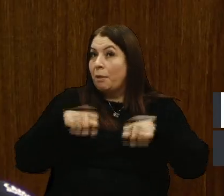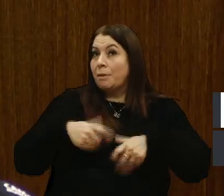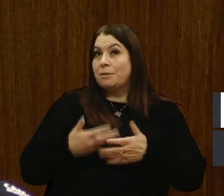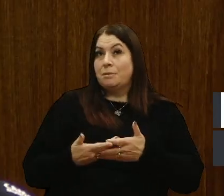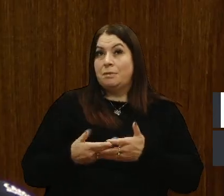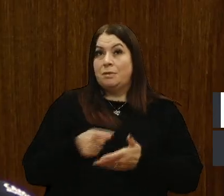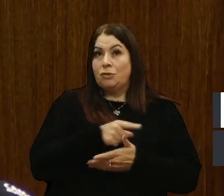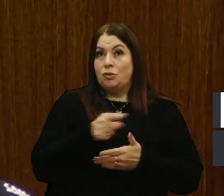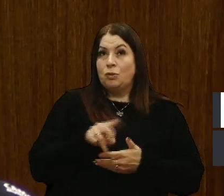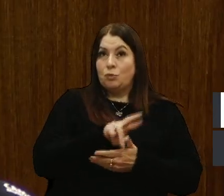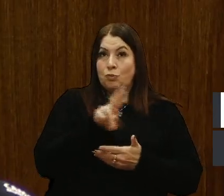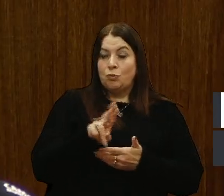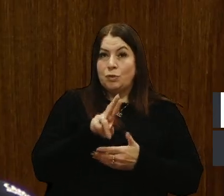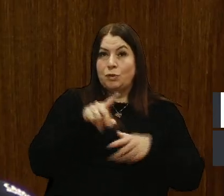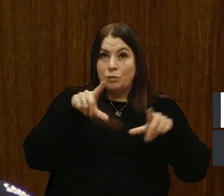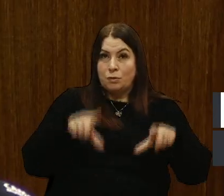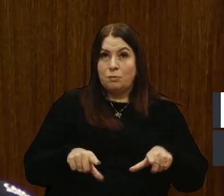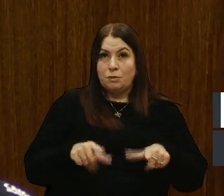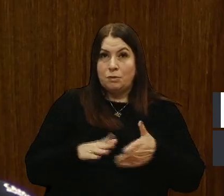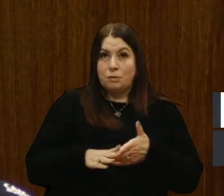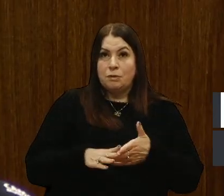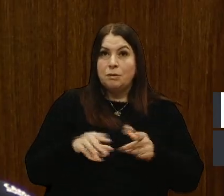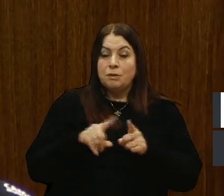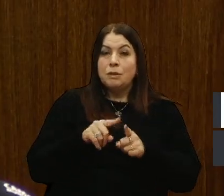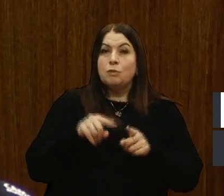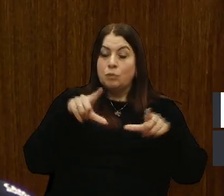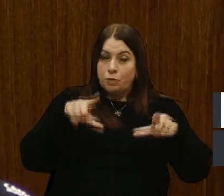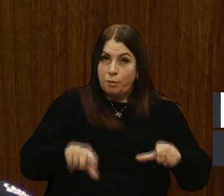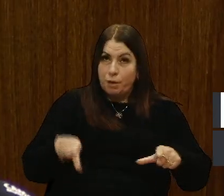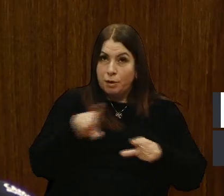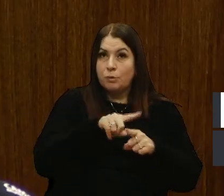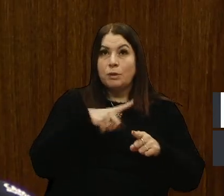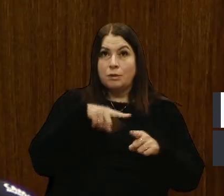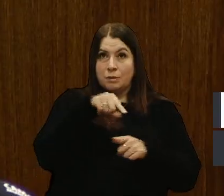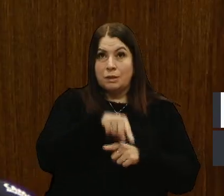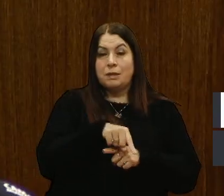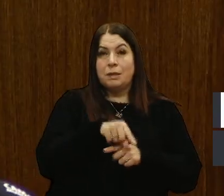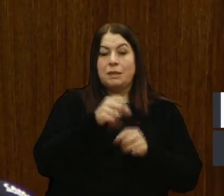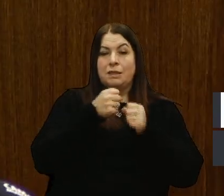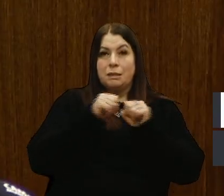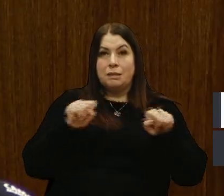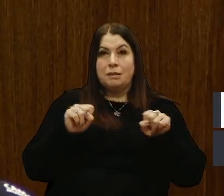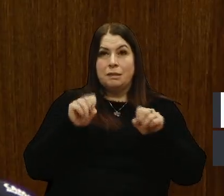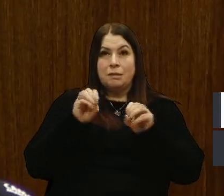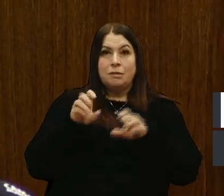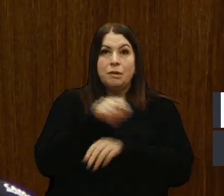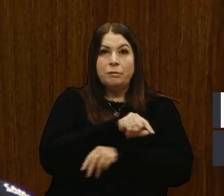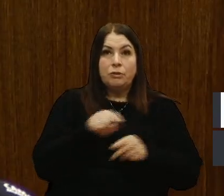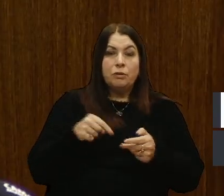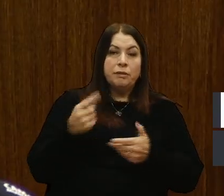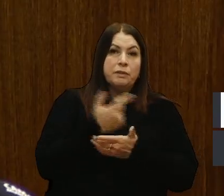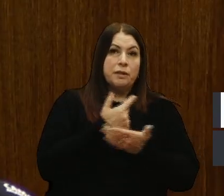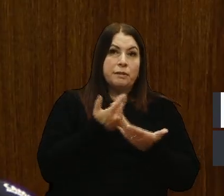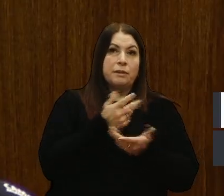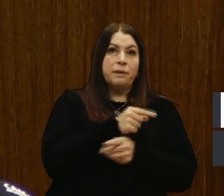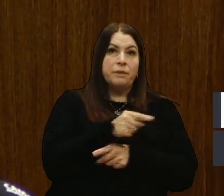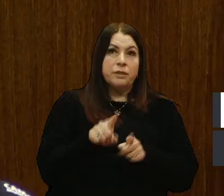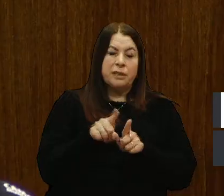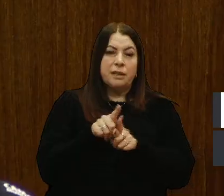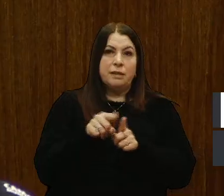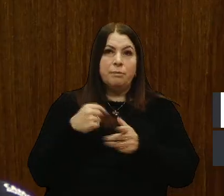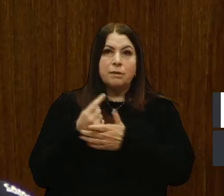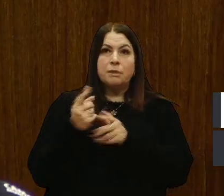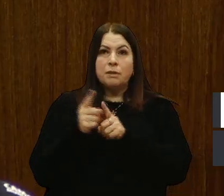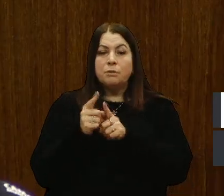capacidade de utilizar aquele espaço, vereador Libardi. Inclusive, o espaço que deveria ser a Secretaria de Educação está previsto para repassar para a